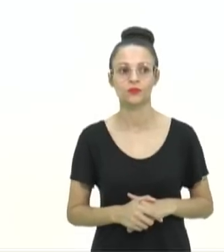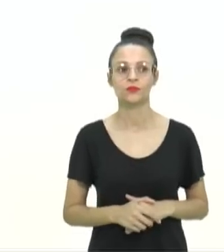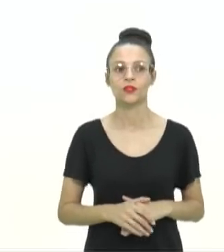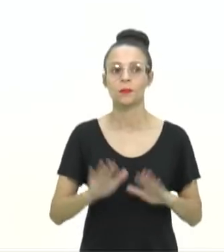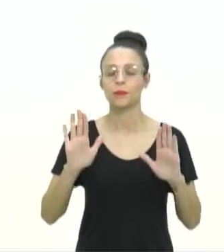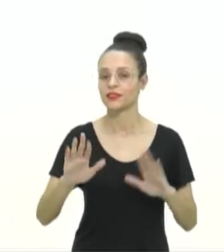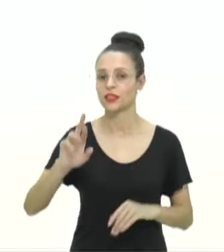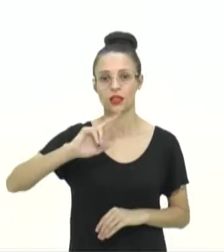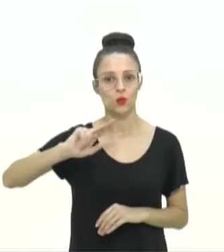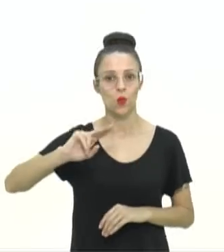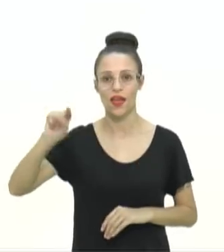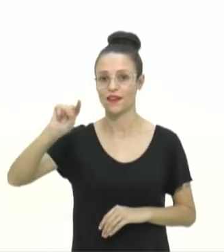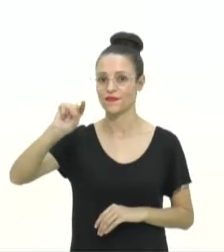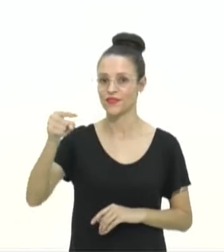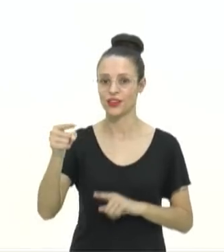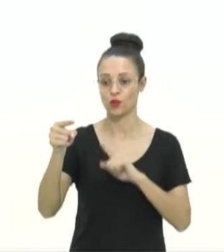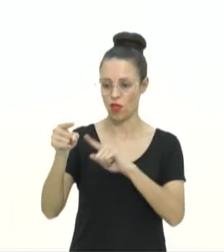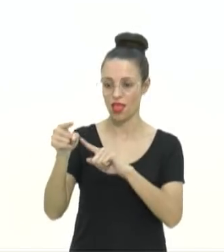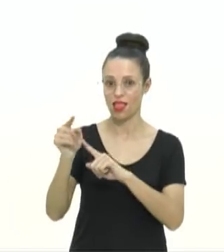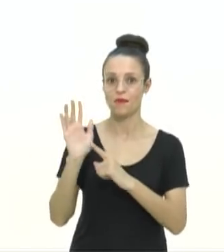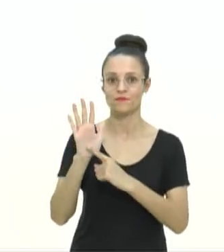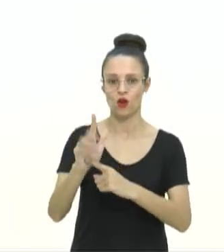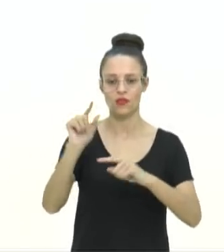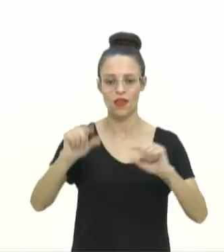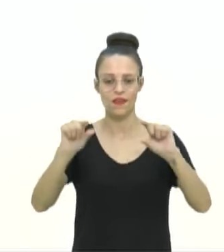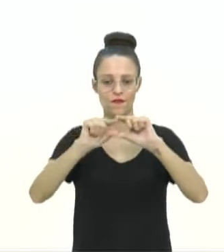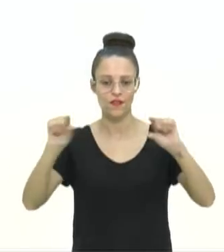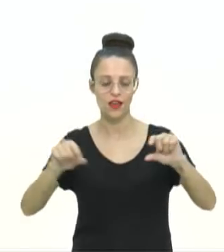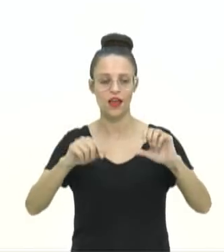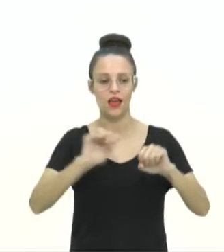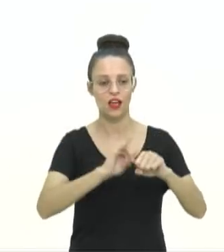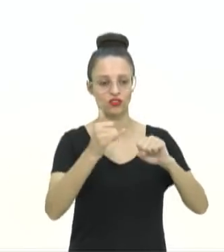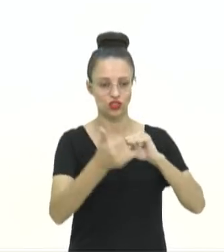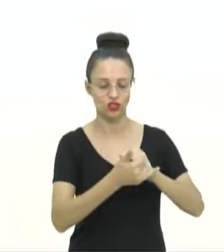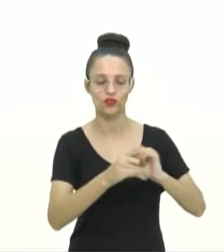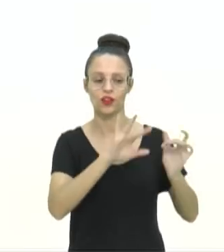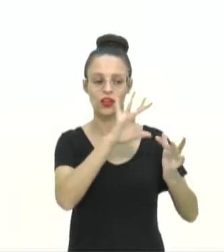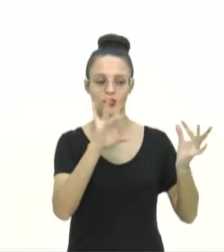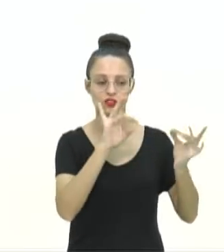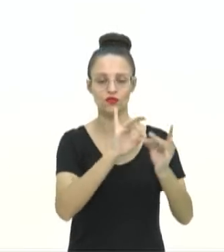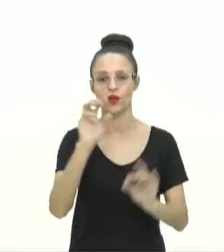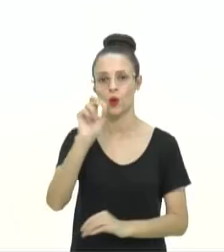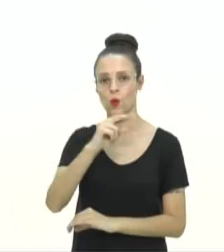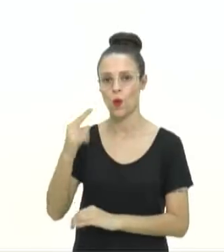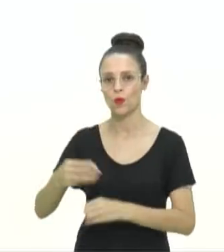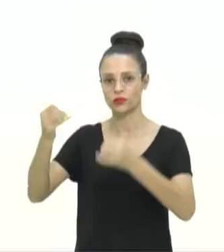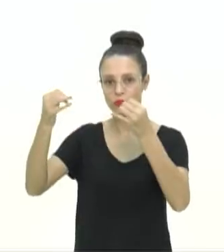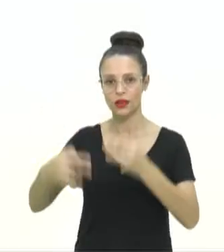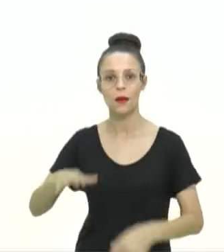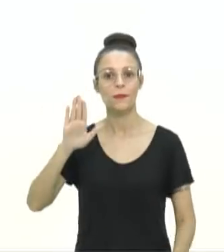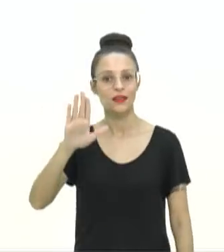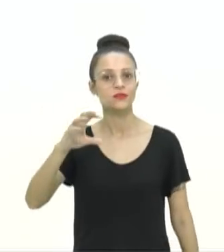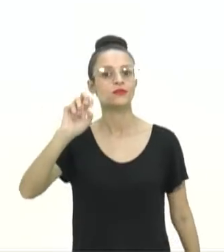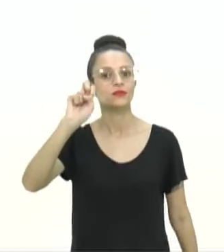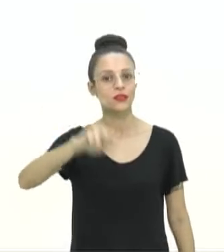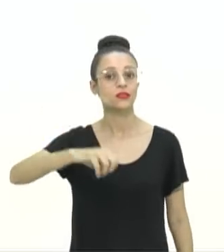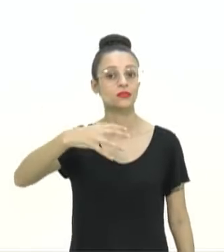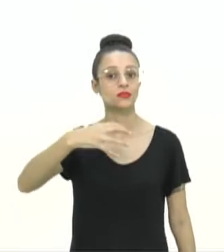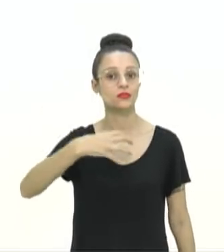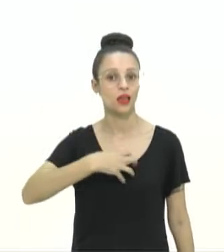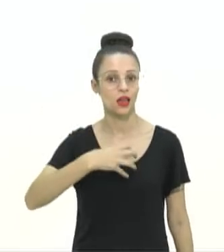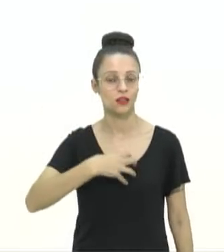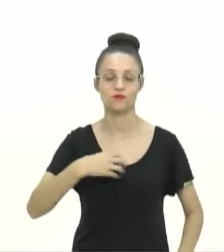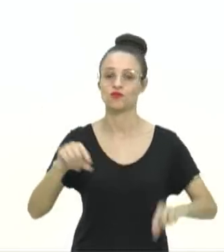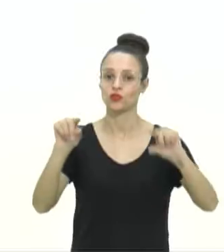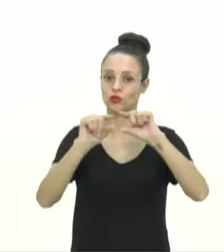Contudo, não é a vírgula que determina se uma oração é adjetiva restritiva ou explicativa, e sim o sentido que ela